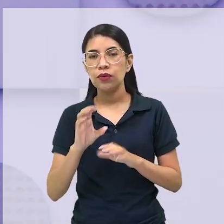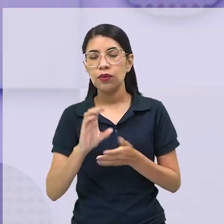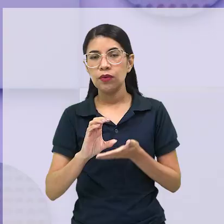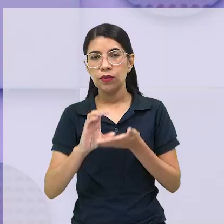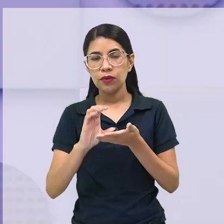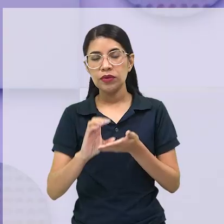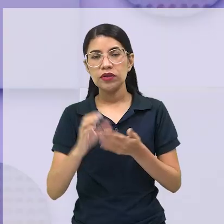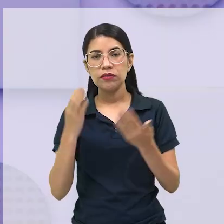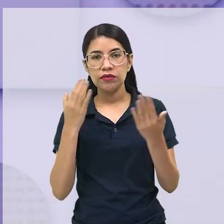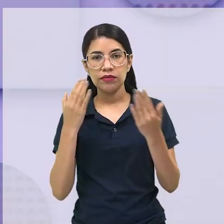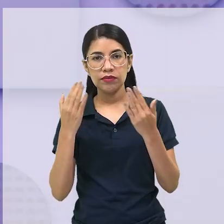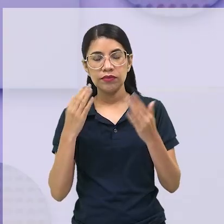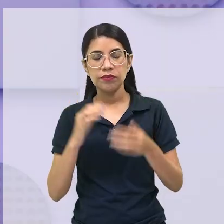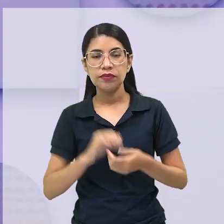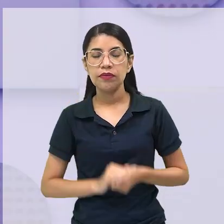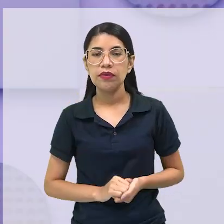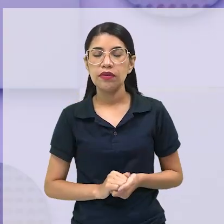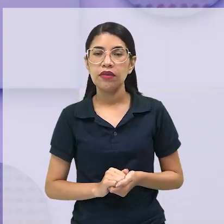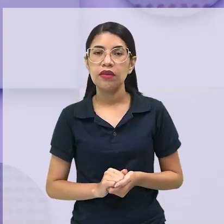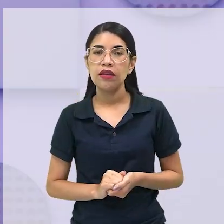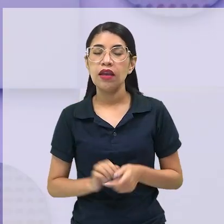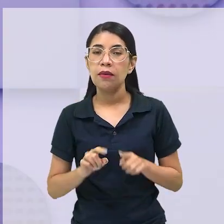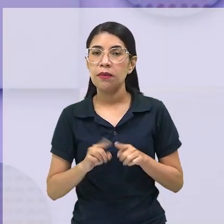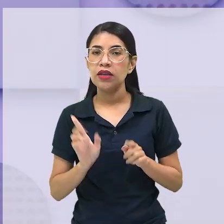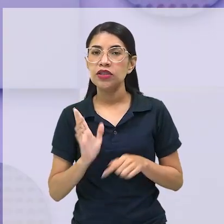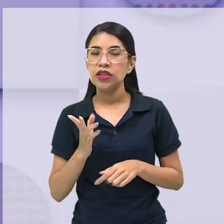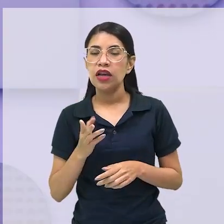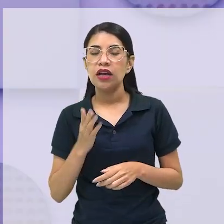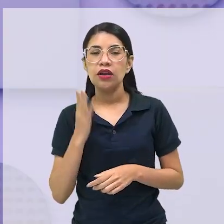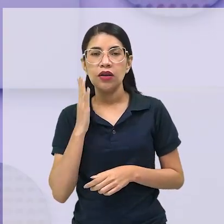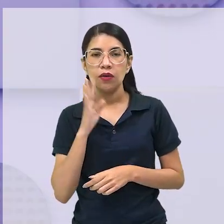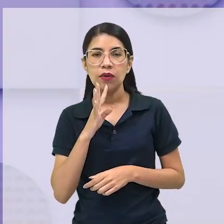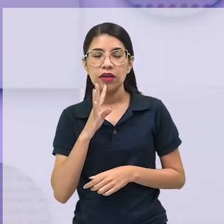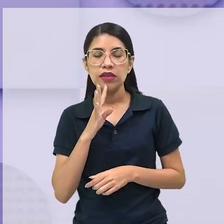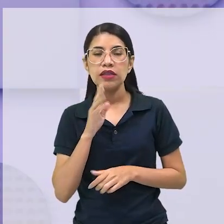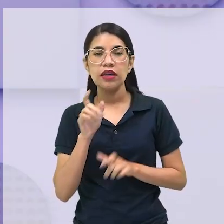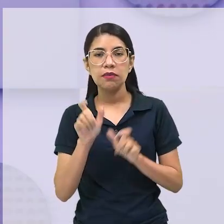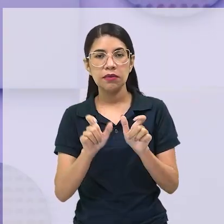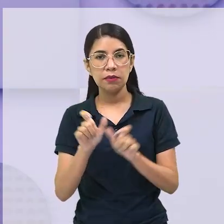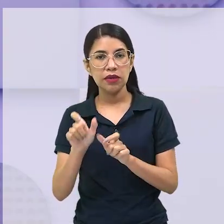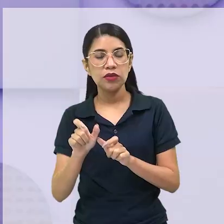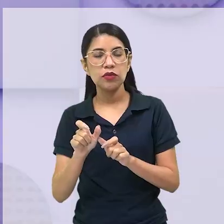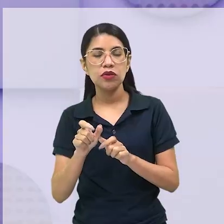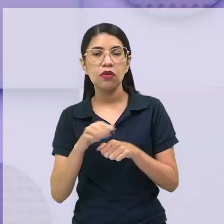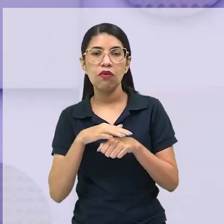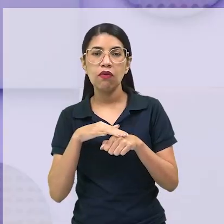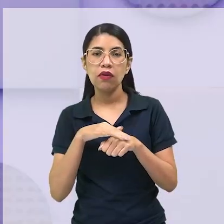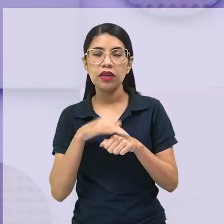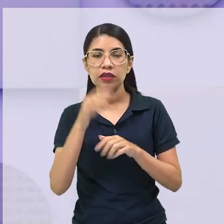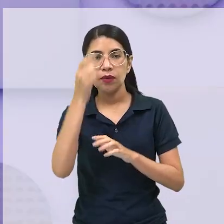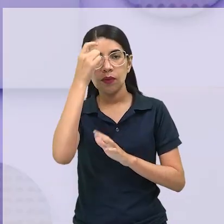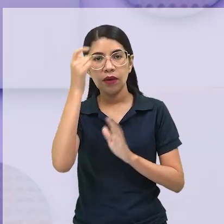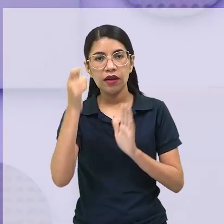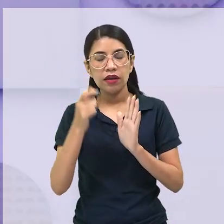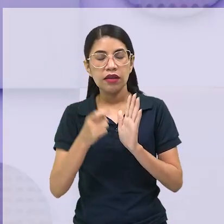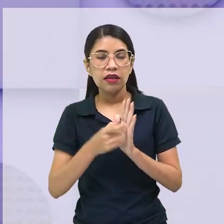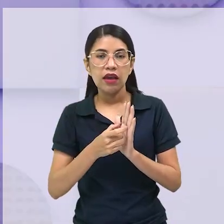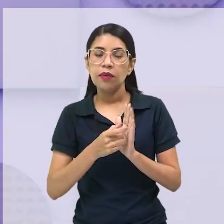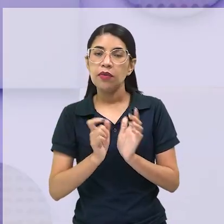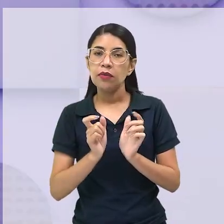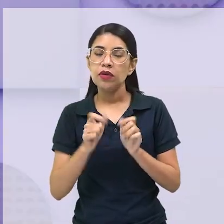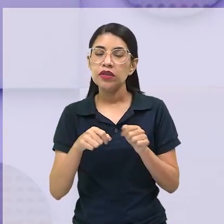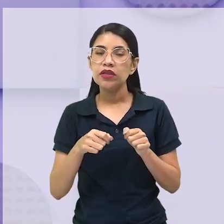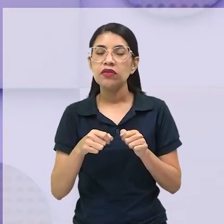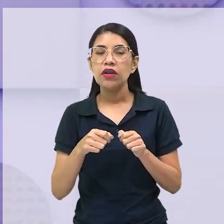de Psicologia. Mas eu já vi pessoas conversando com a inteligência artificial para fazer